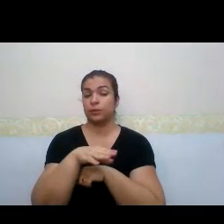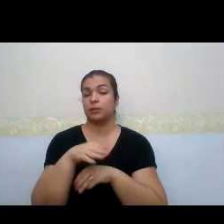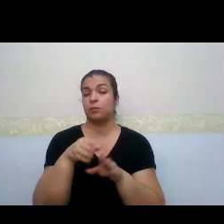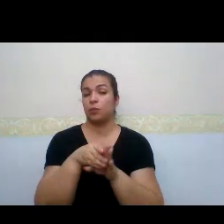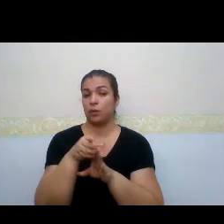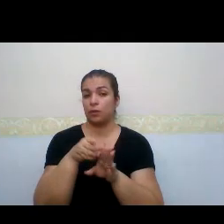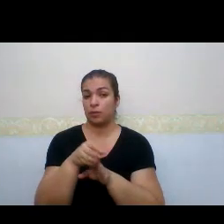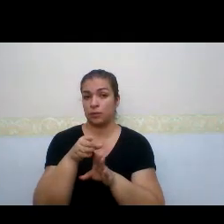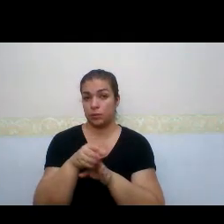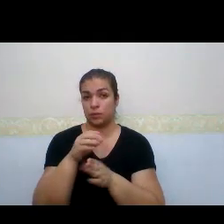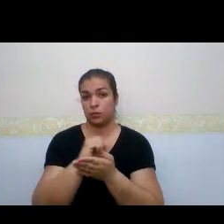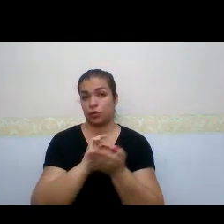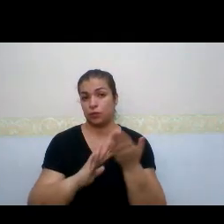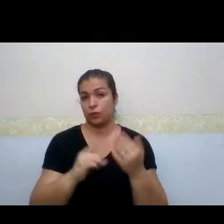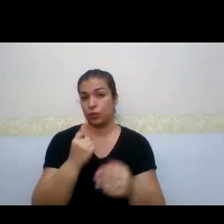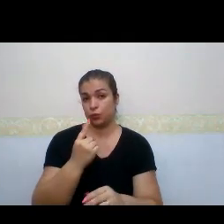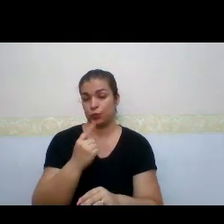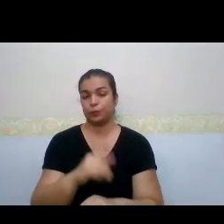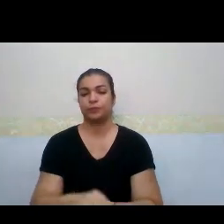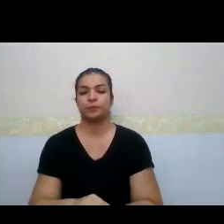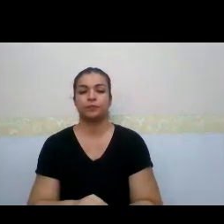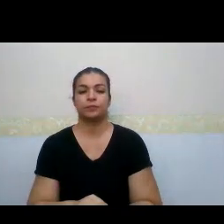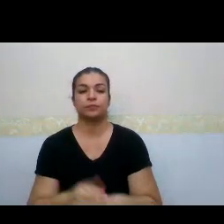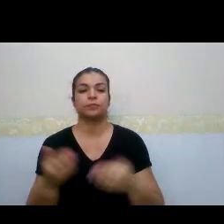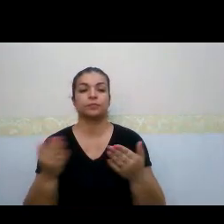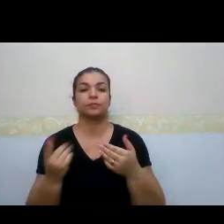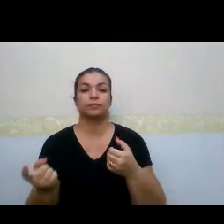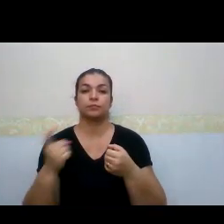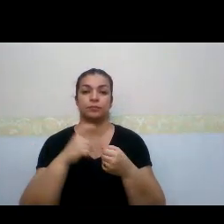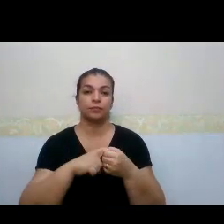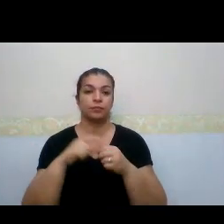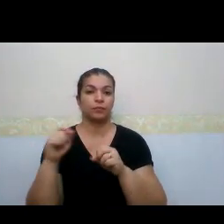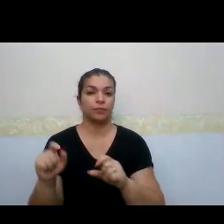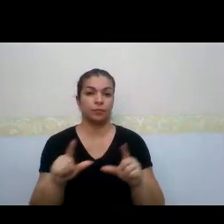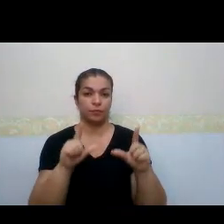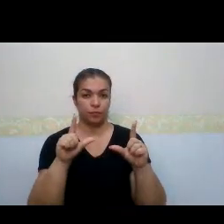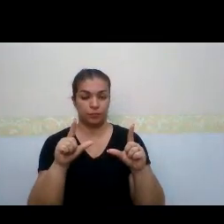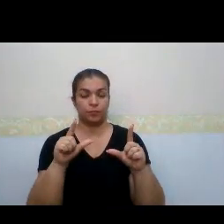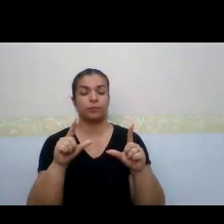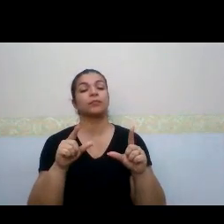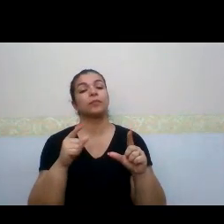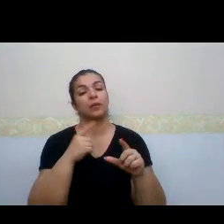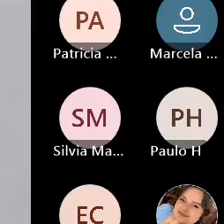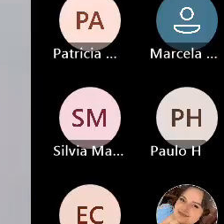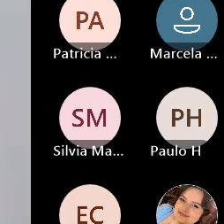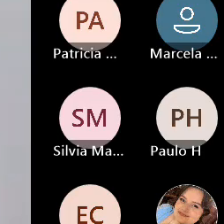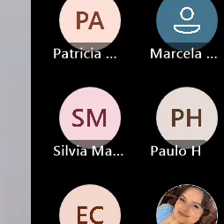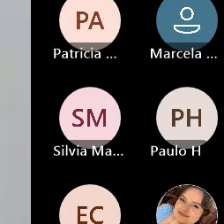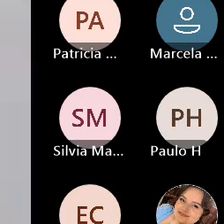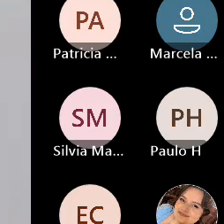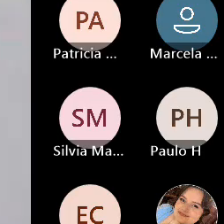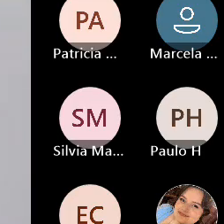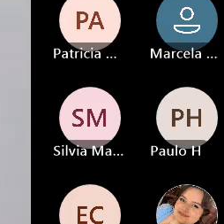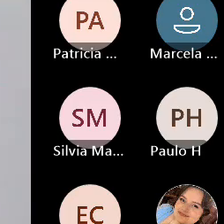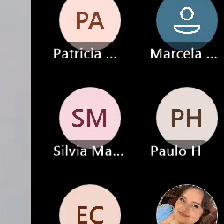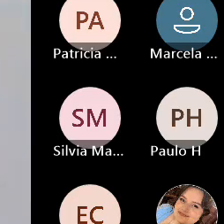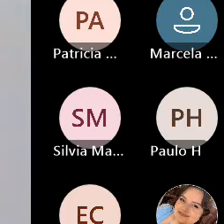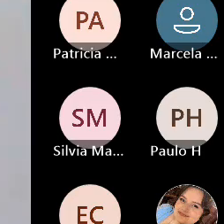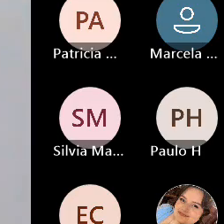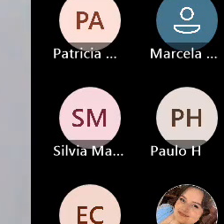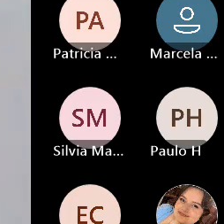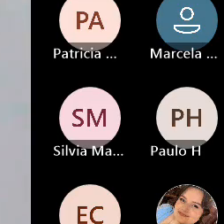Vamos voltar à nossa apresentação, que aí tenho mais orientações para passar para vocês.